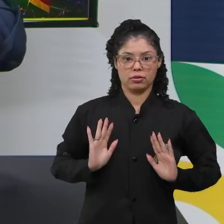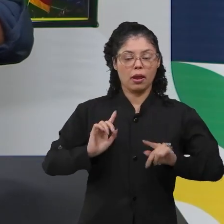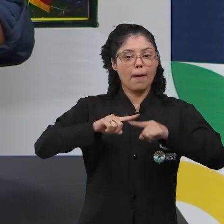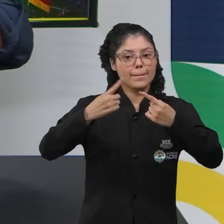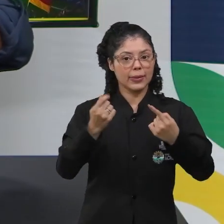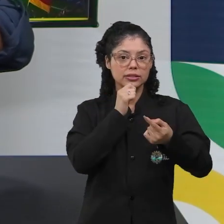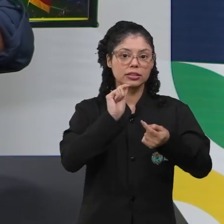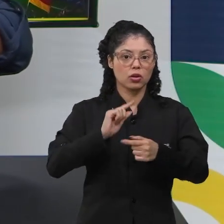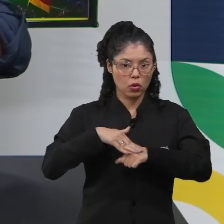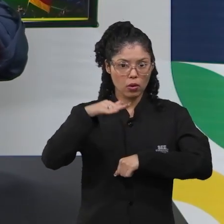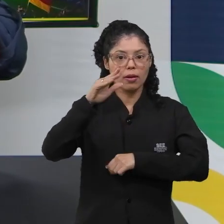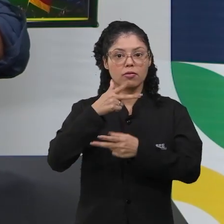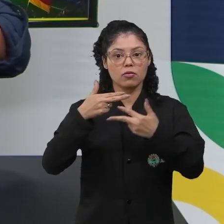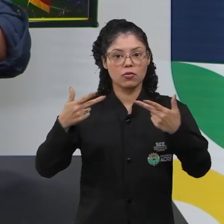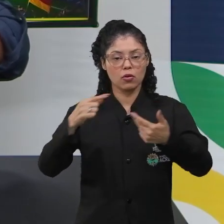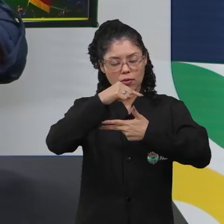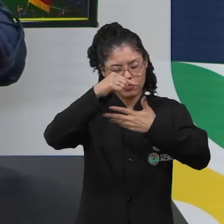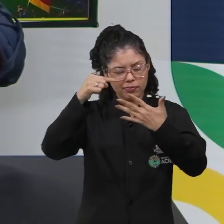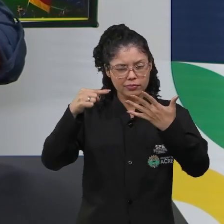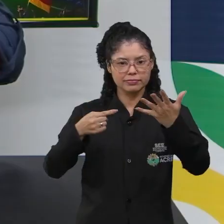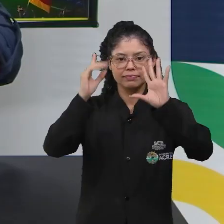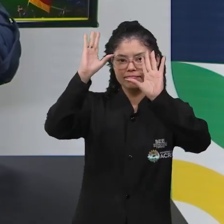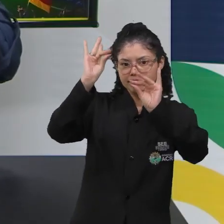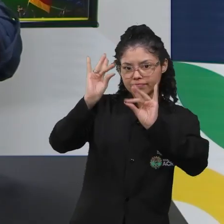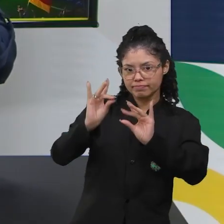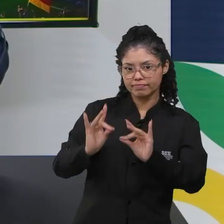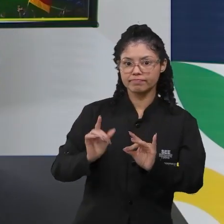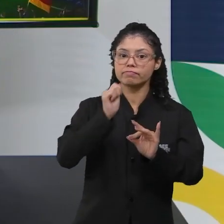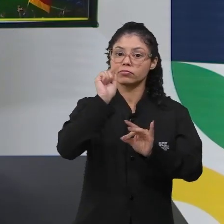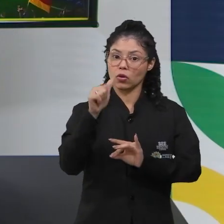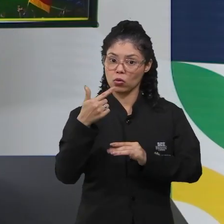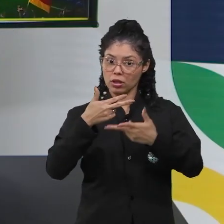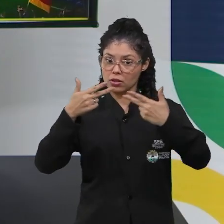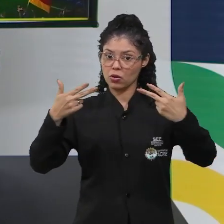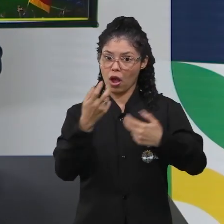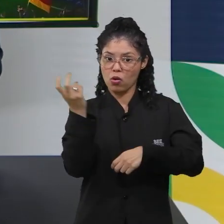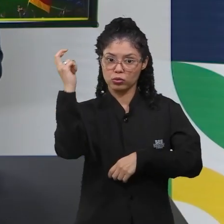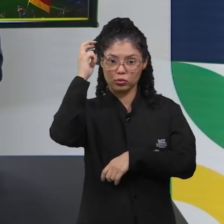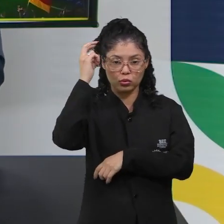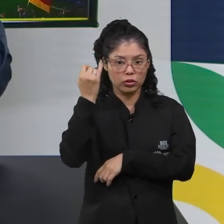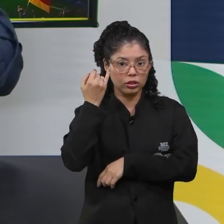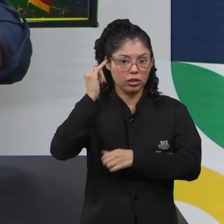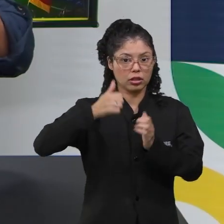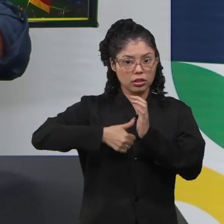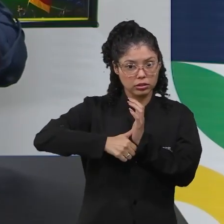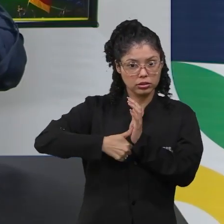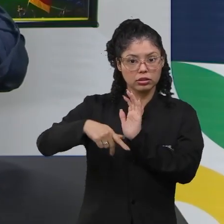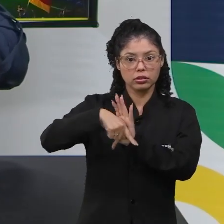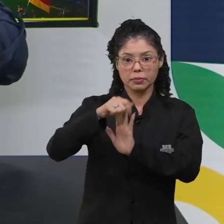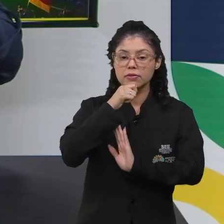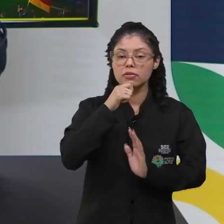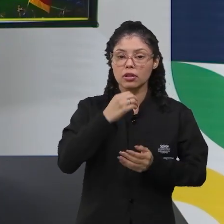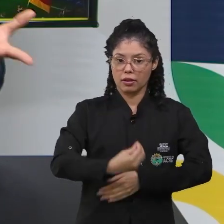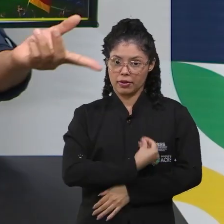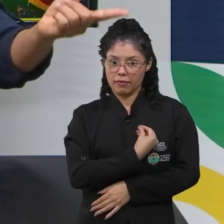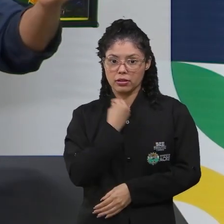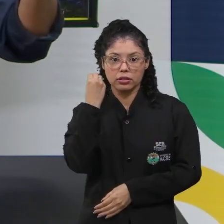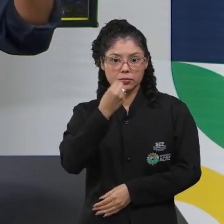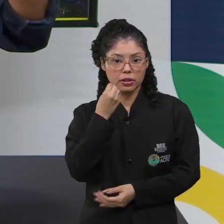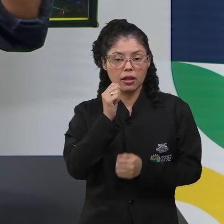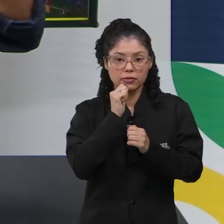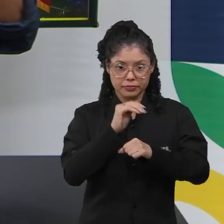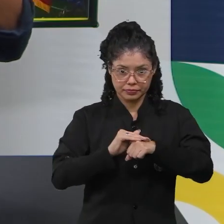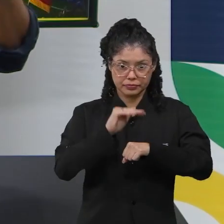fazem um aceno, eles ilustram acerca da cultura e da identidade, das vivências e experiências,